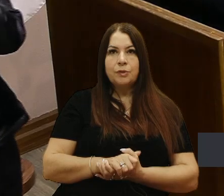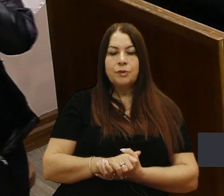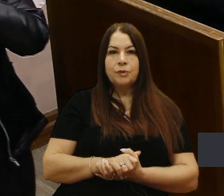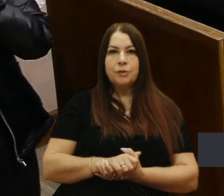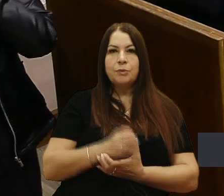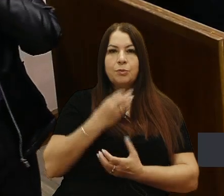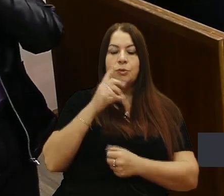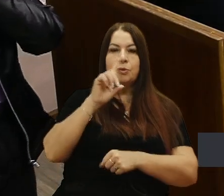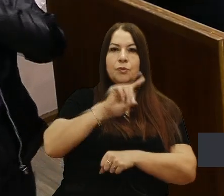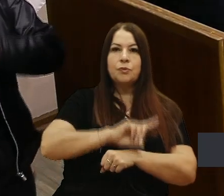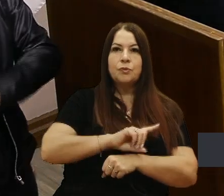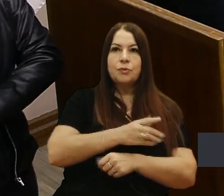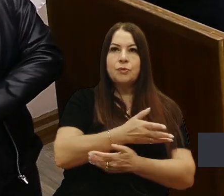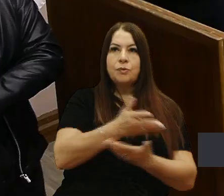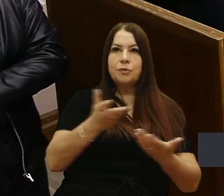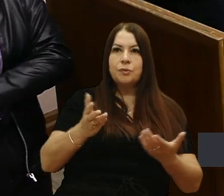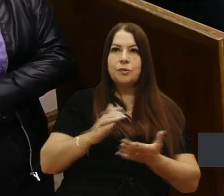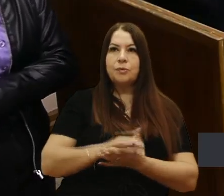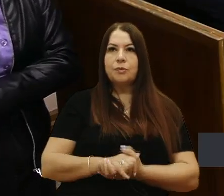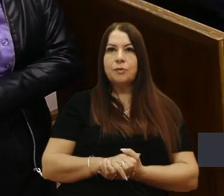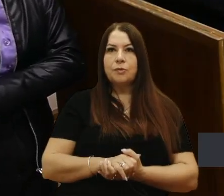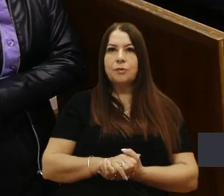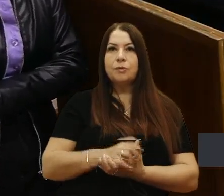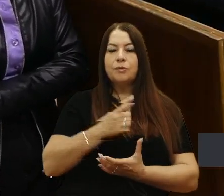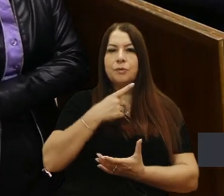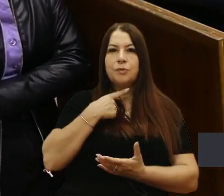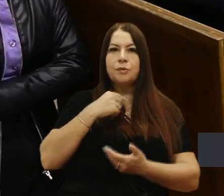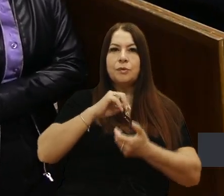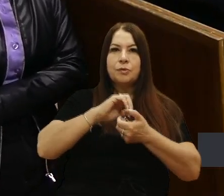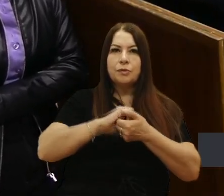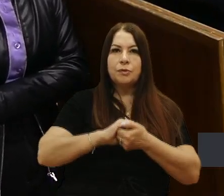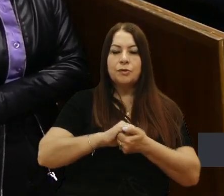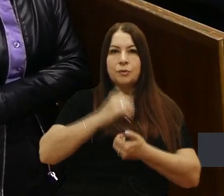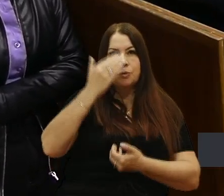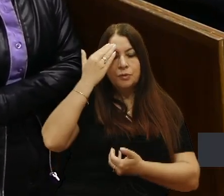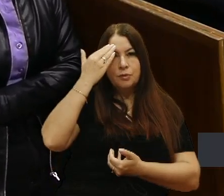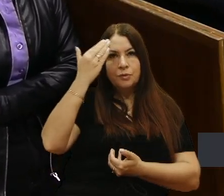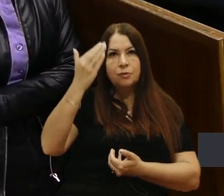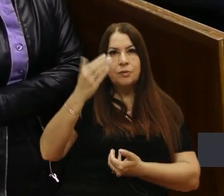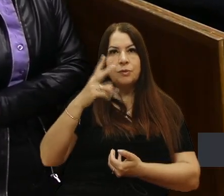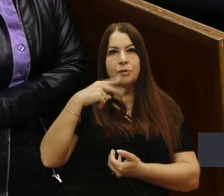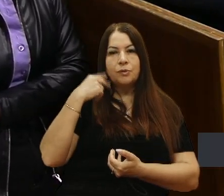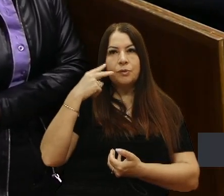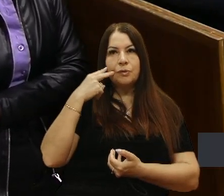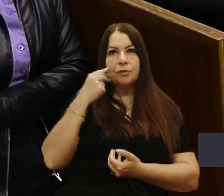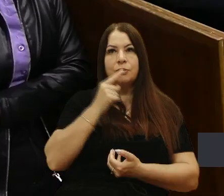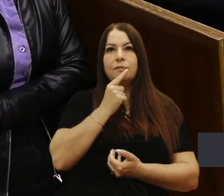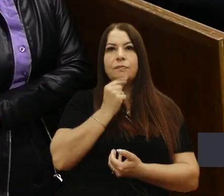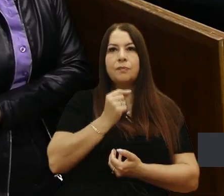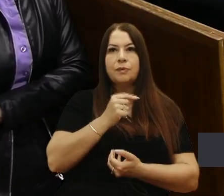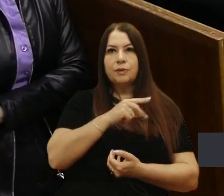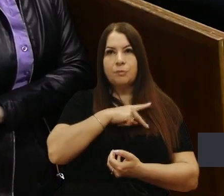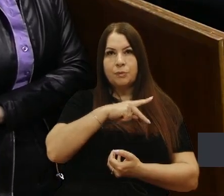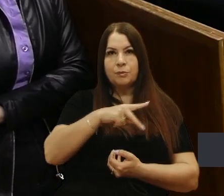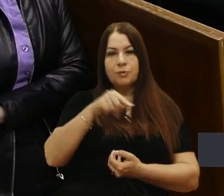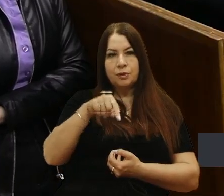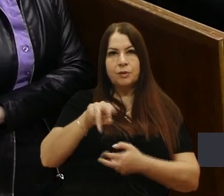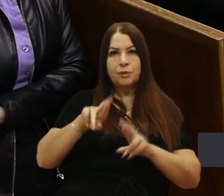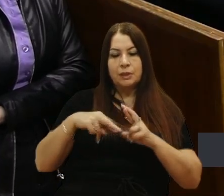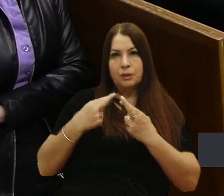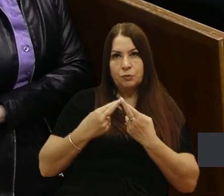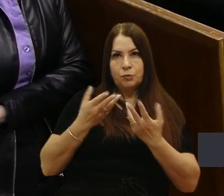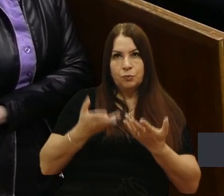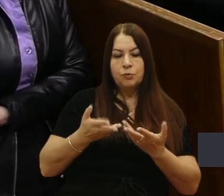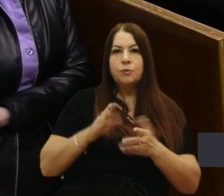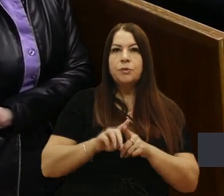Bom dia a todos. Gostaria de saudar e agradecer o vereador João Ues, que preside essa sessão,